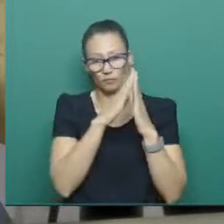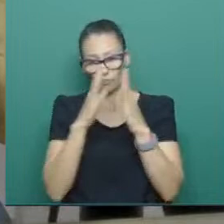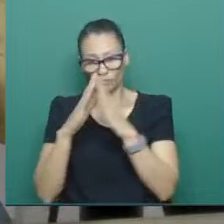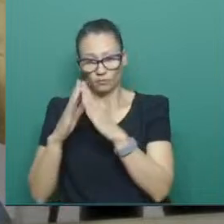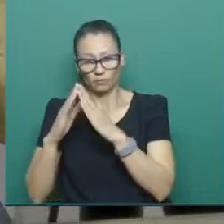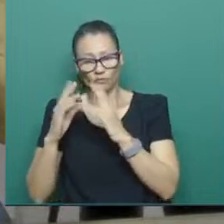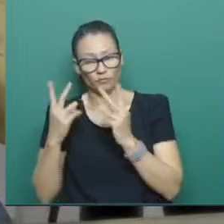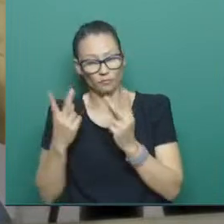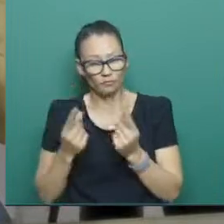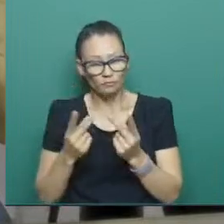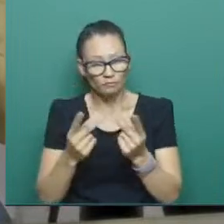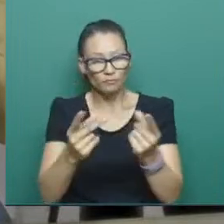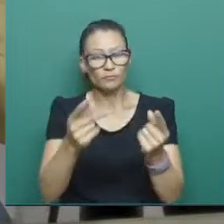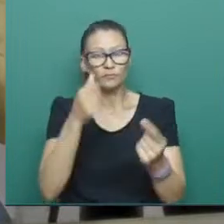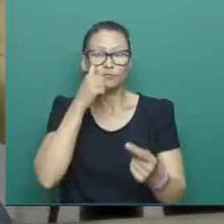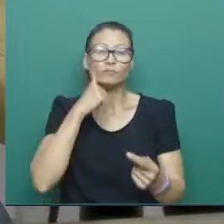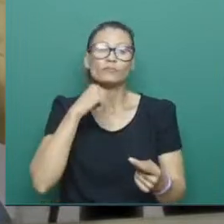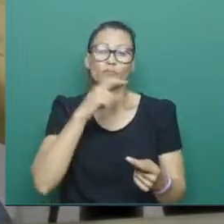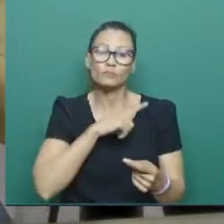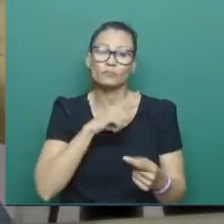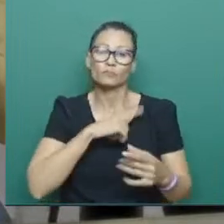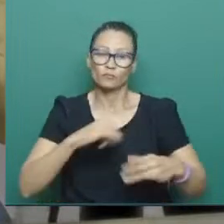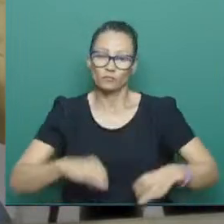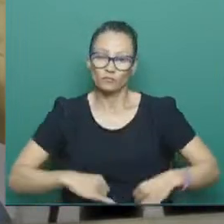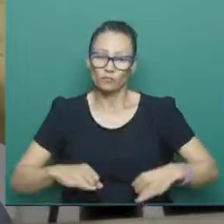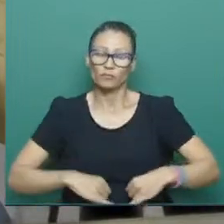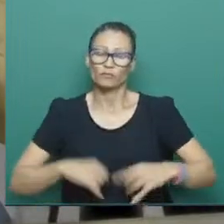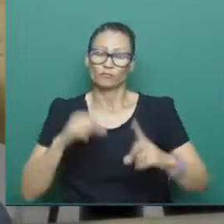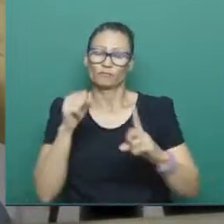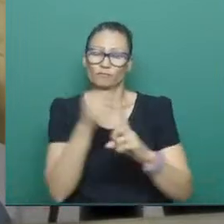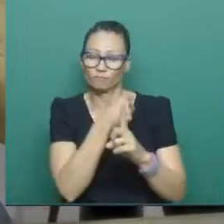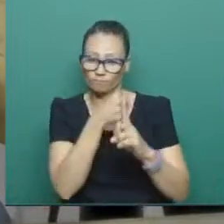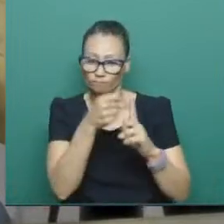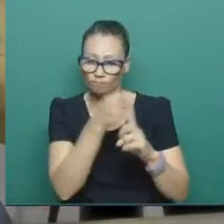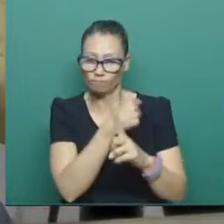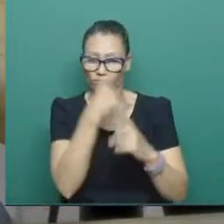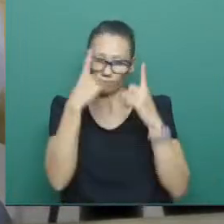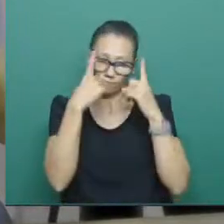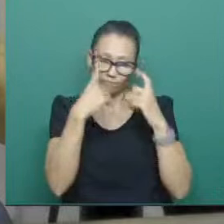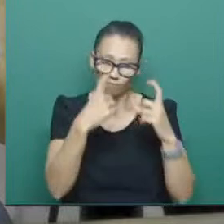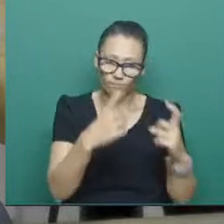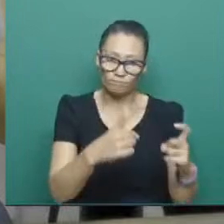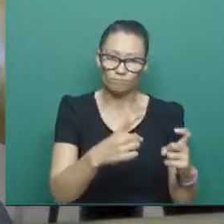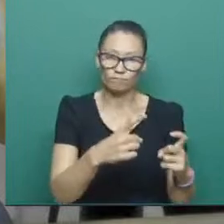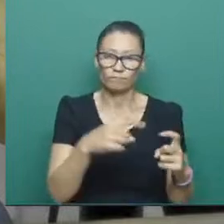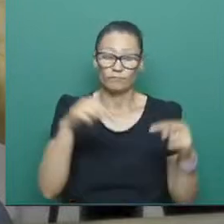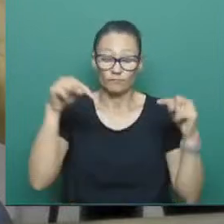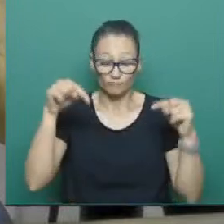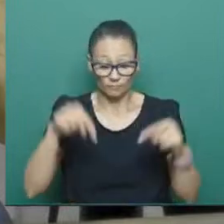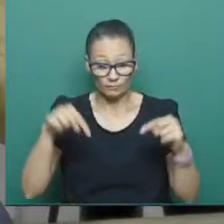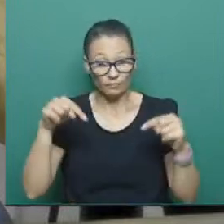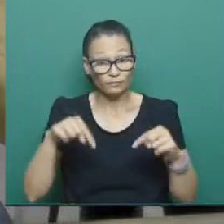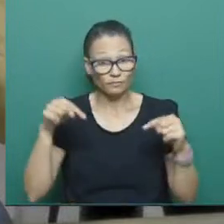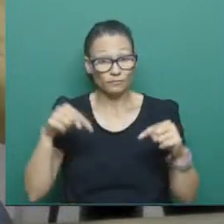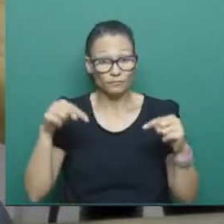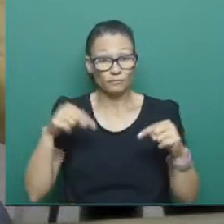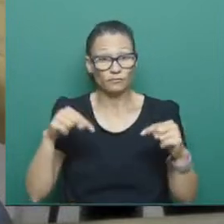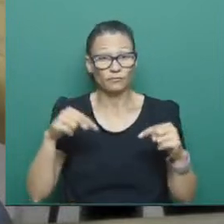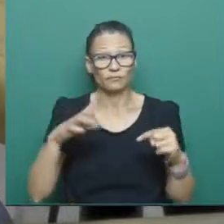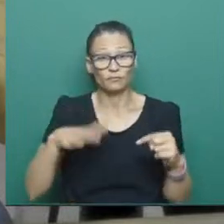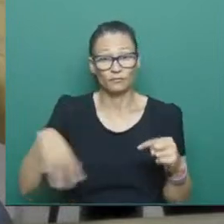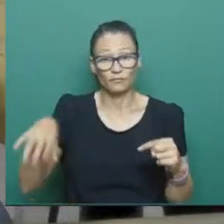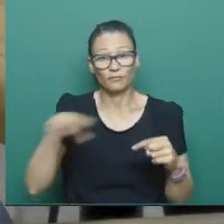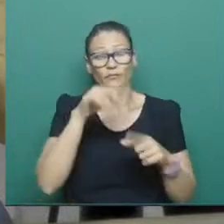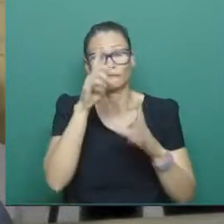para as mulheres vítimas de violência. Eu acho que um compromisso nosso aqui é de que, nesta revisão do